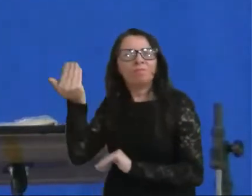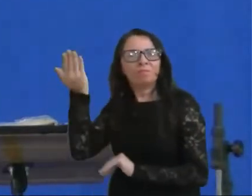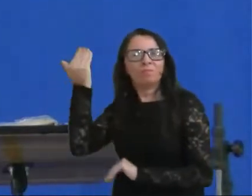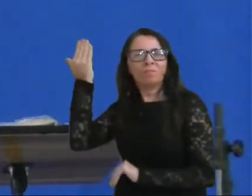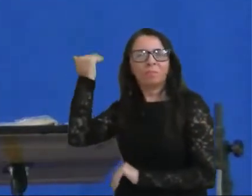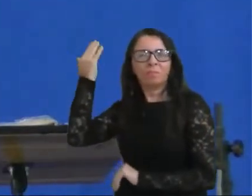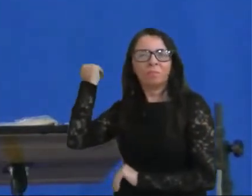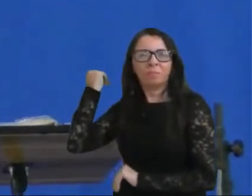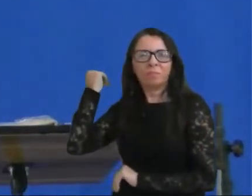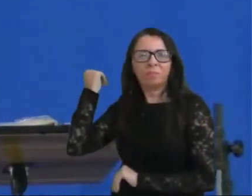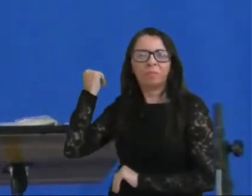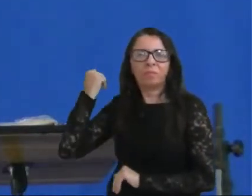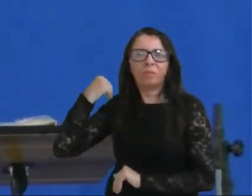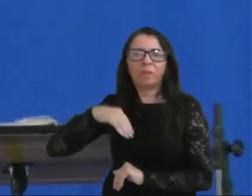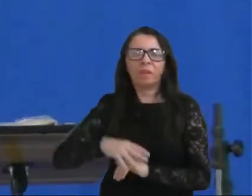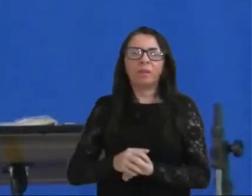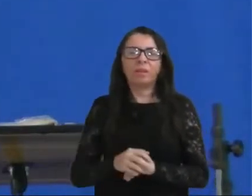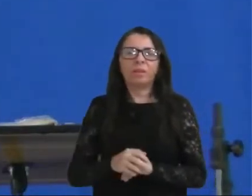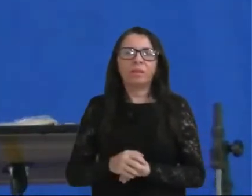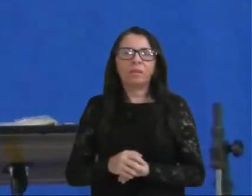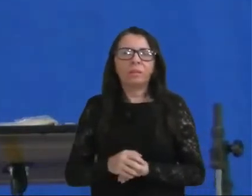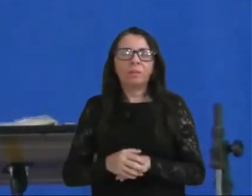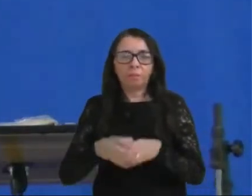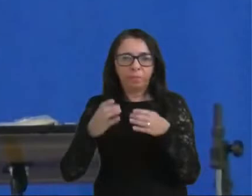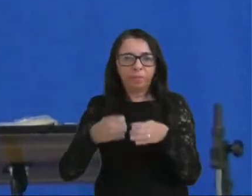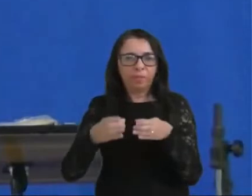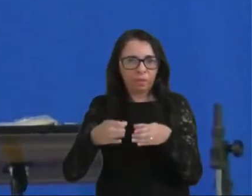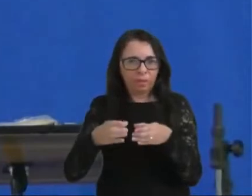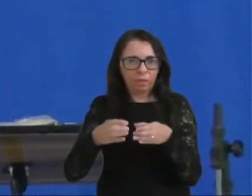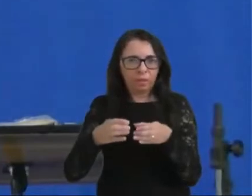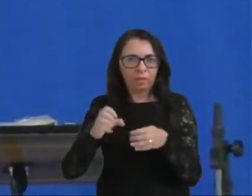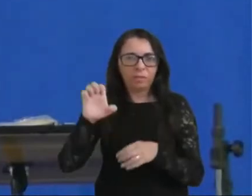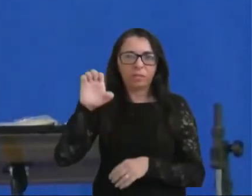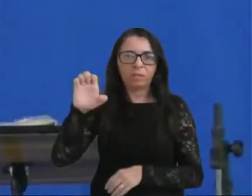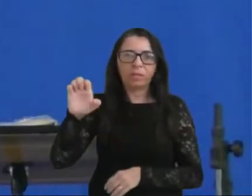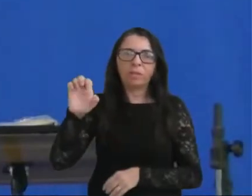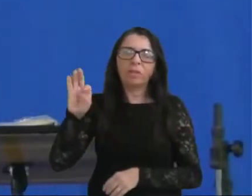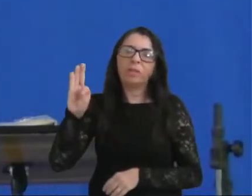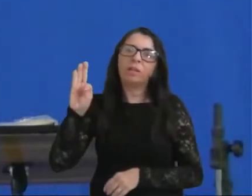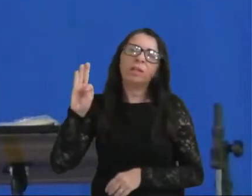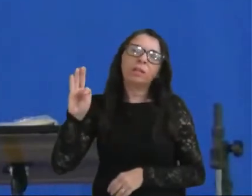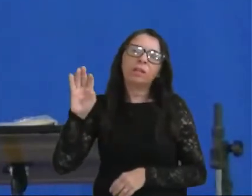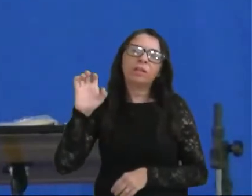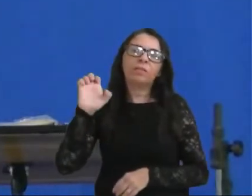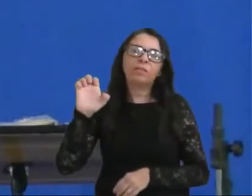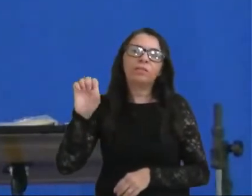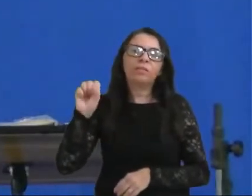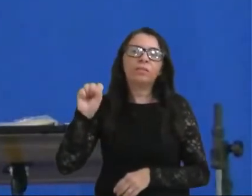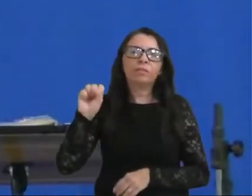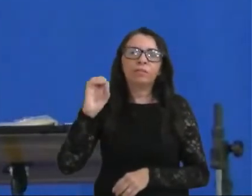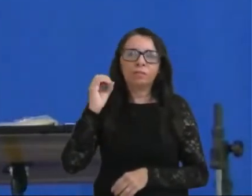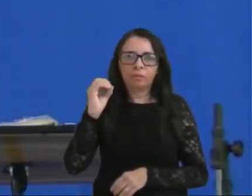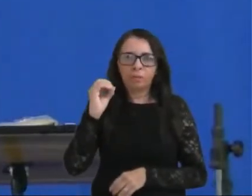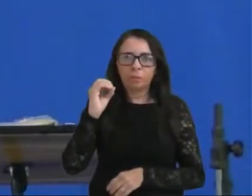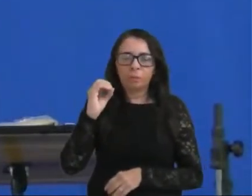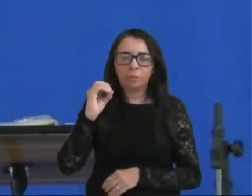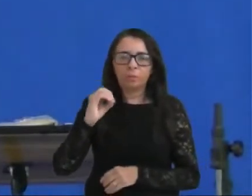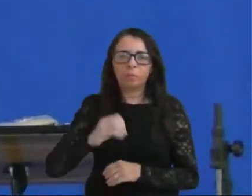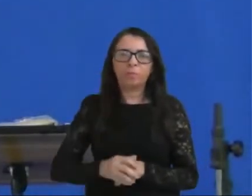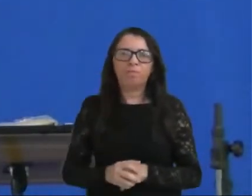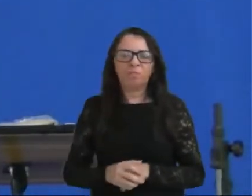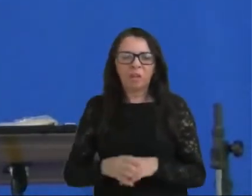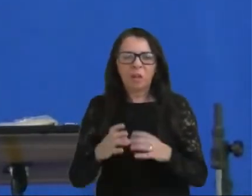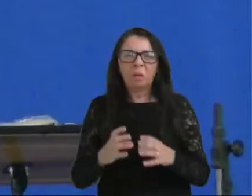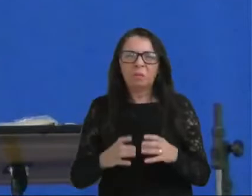continente. Então, Éfeso era uma cidade muito prestigiada, mas também era uma cidade muito